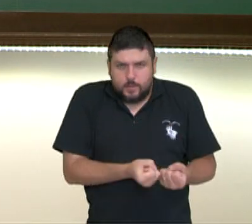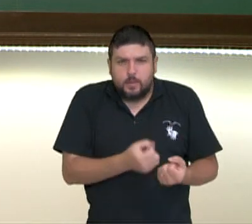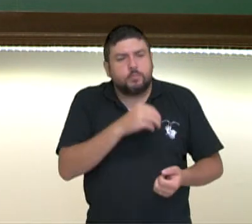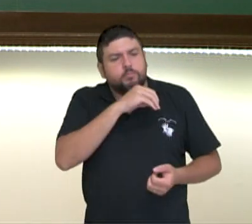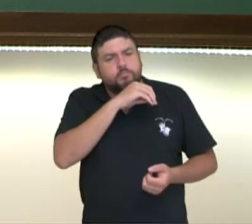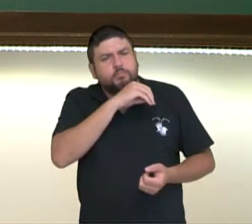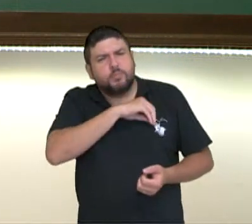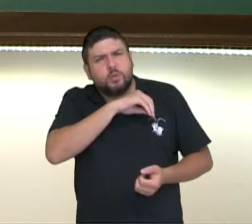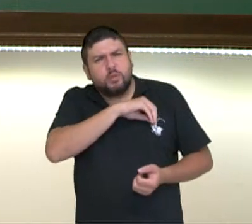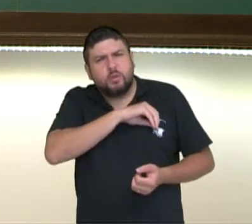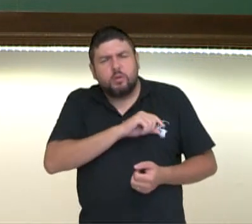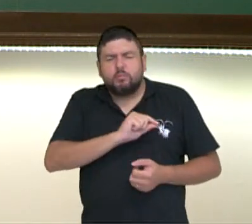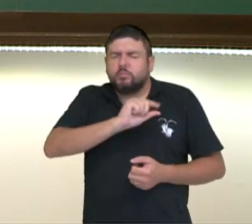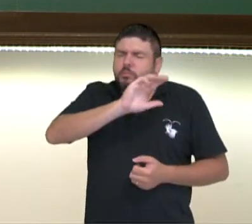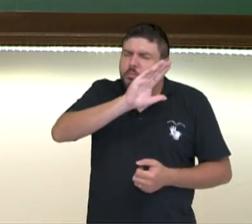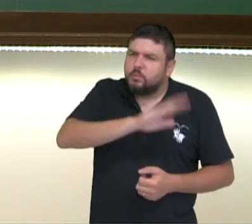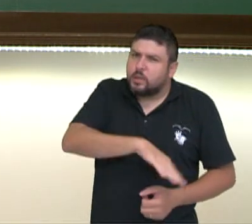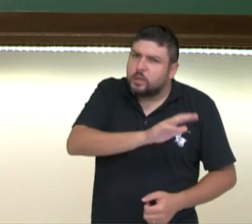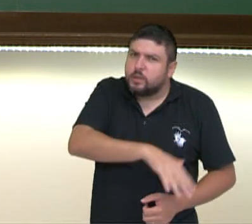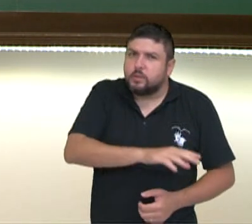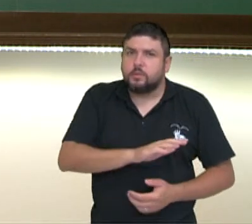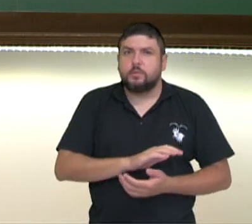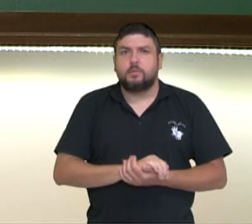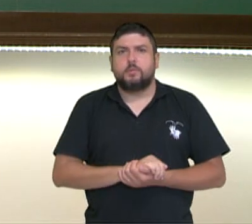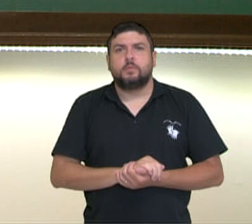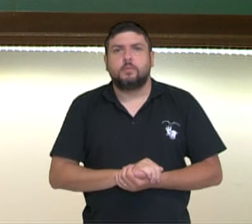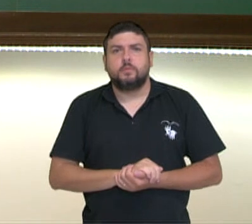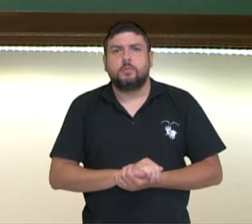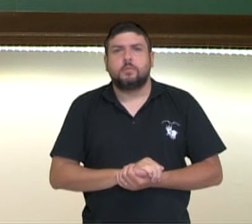obra extremamente barata.